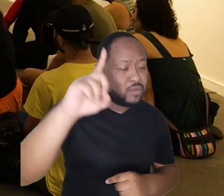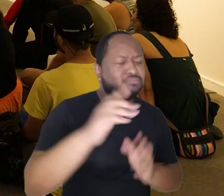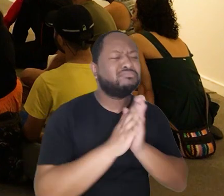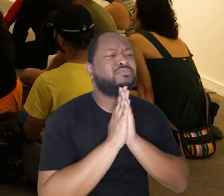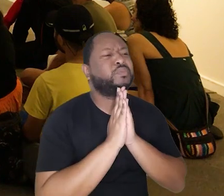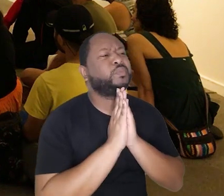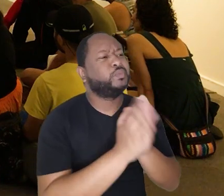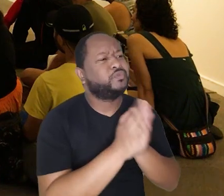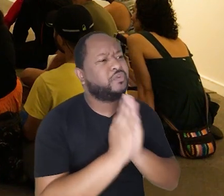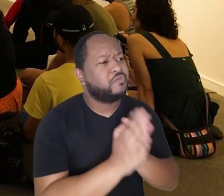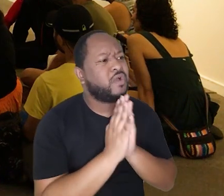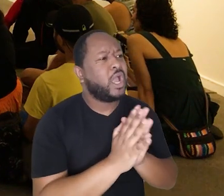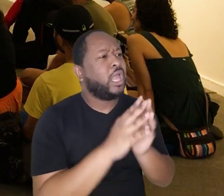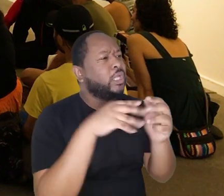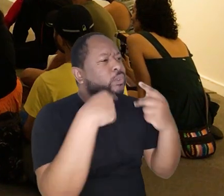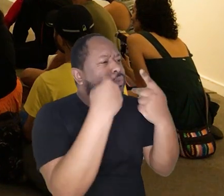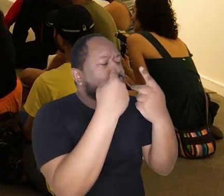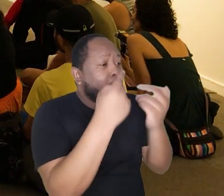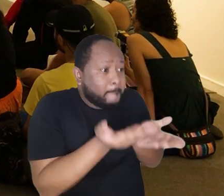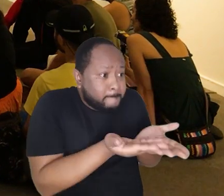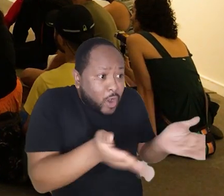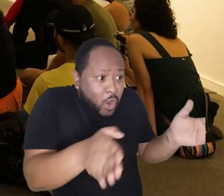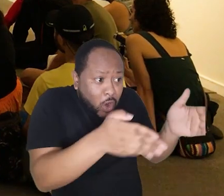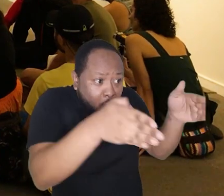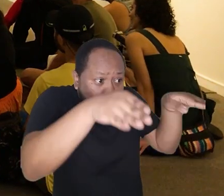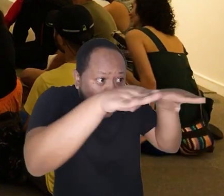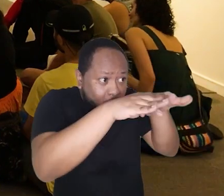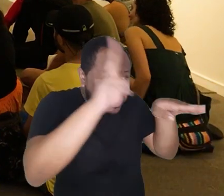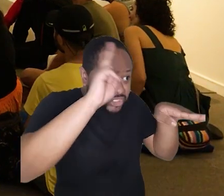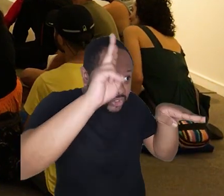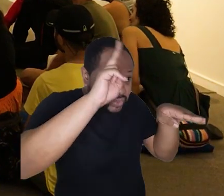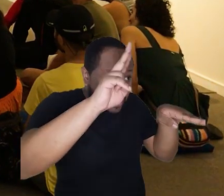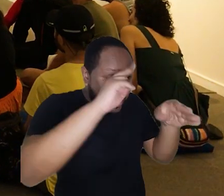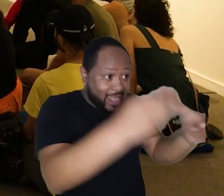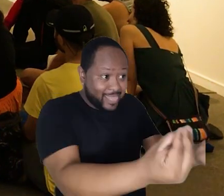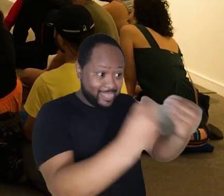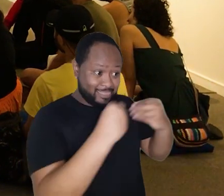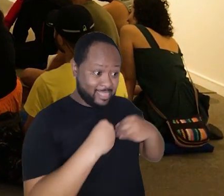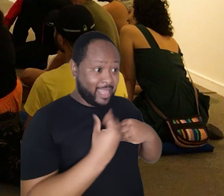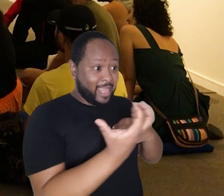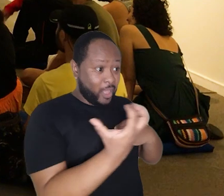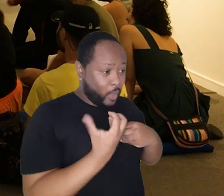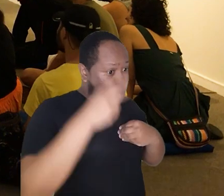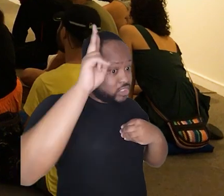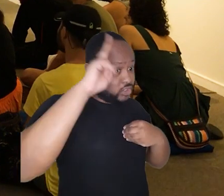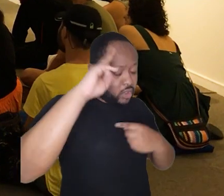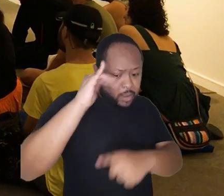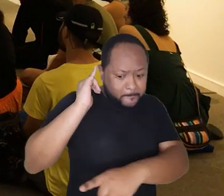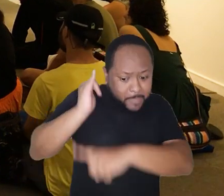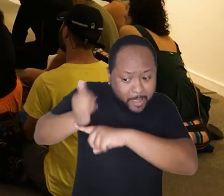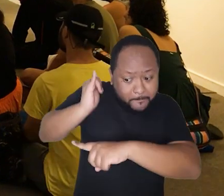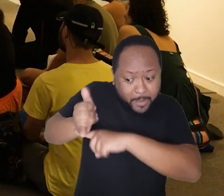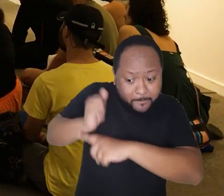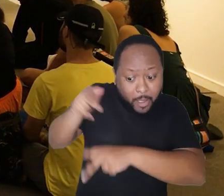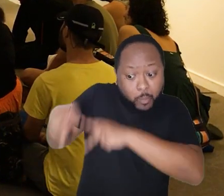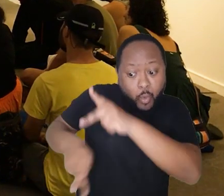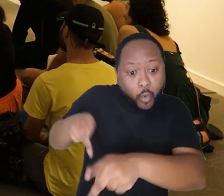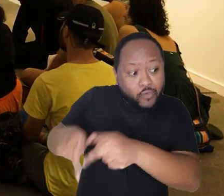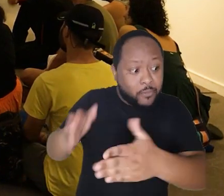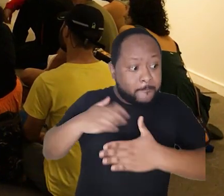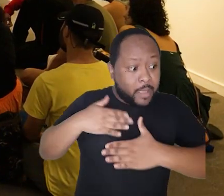favor, me dê o pote das histórias. Eu gostaria de contar as histórias para as pessoas do meu